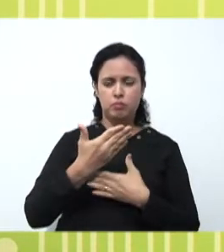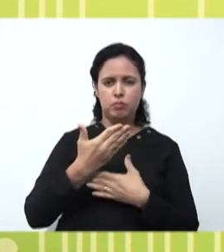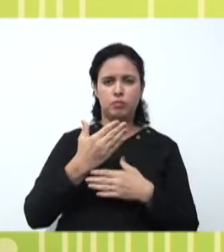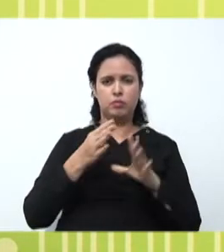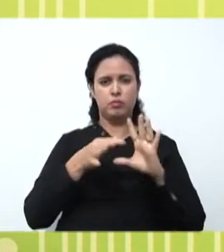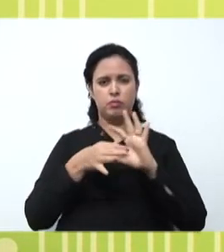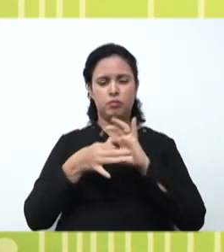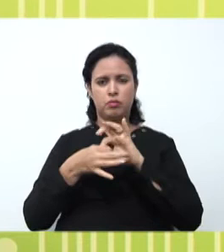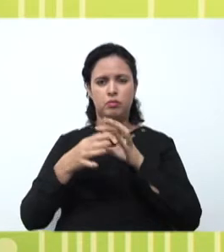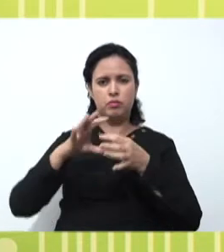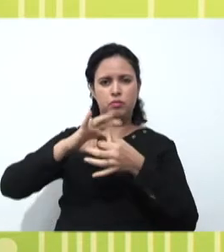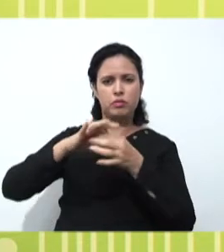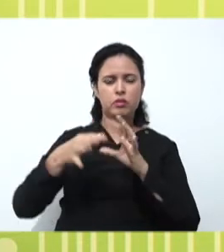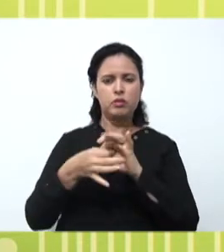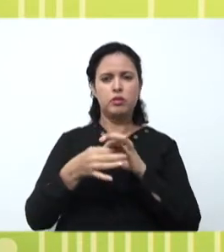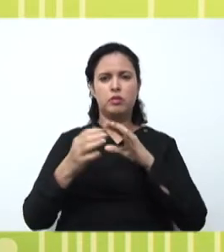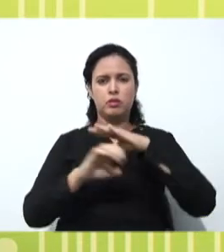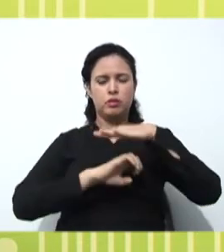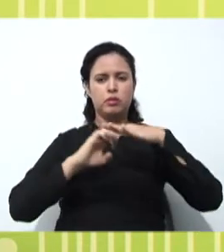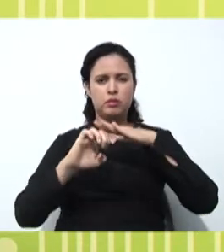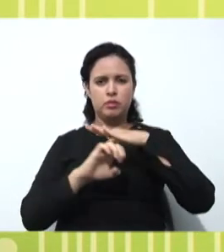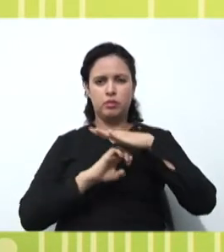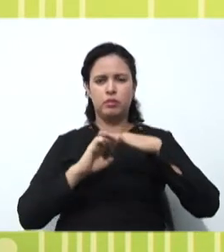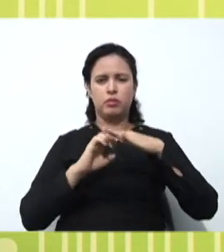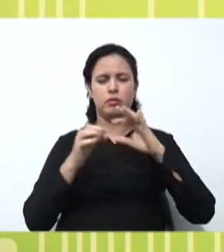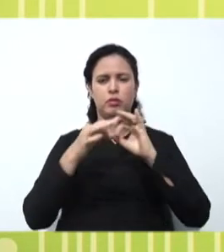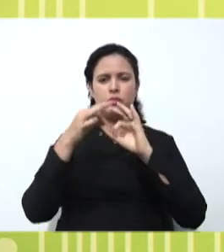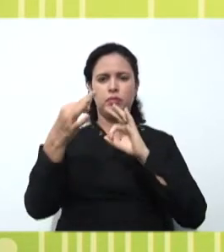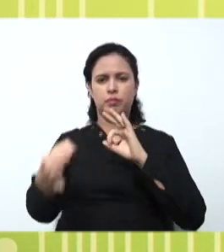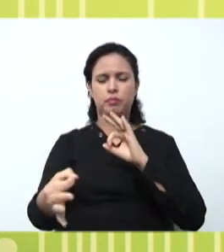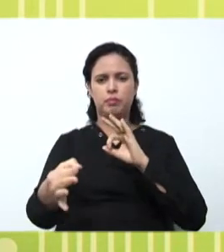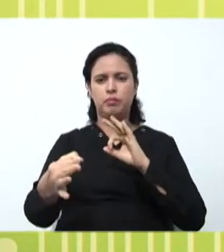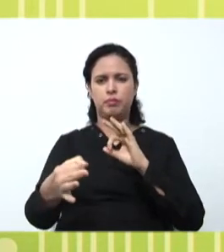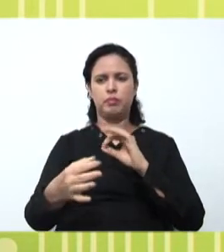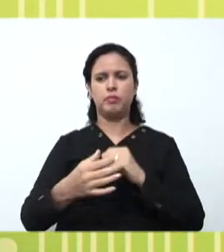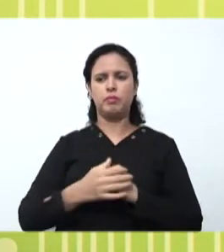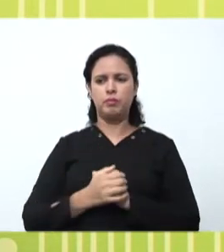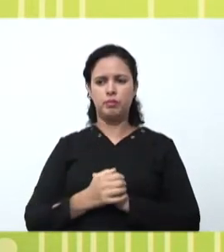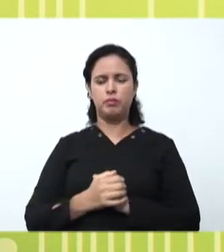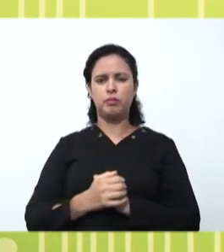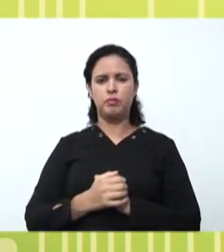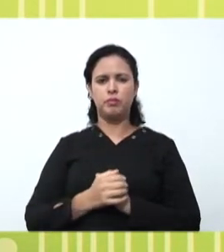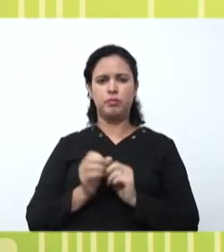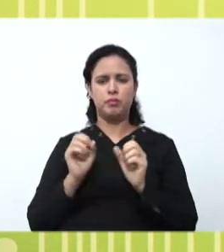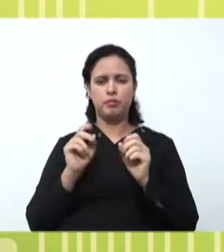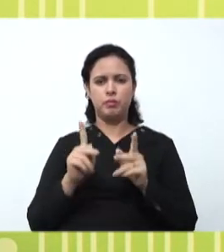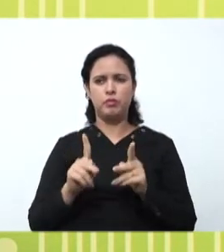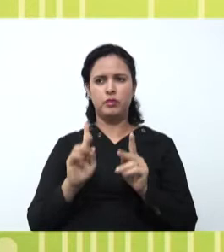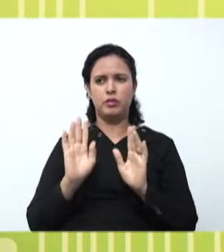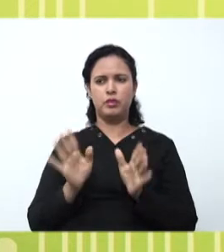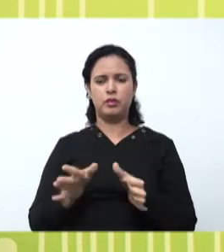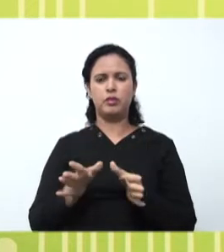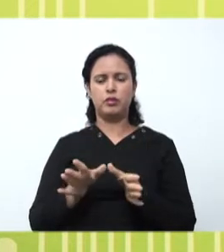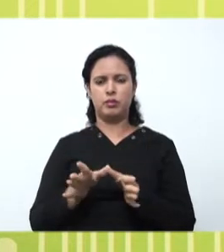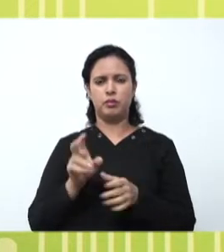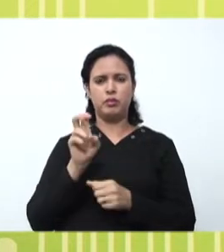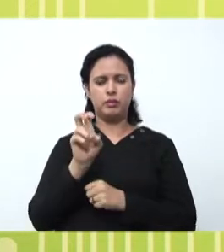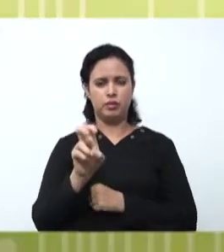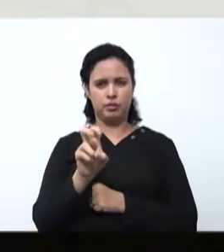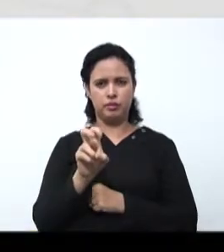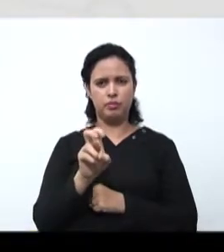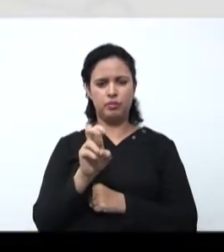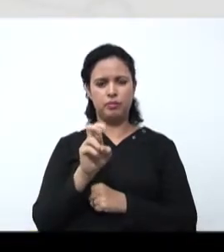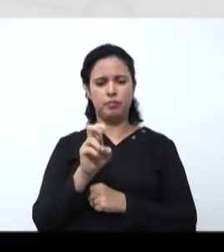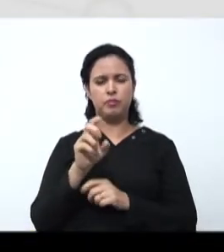entre parceiros de empresas à distância e virtual, ok? Então, foram 5 aí os tipos de